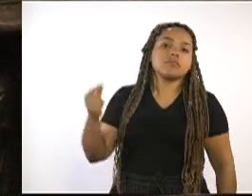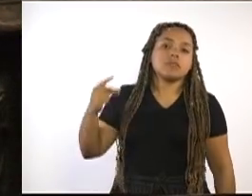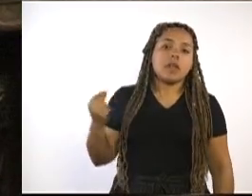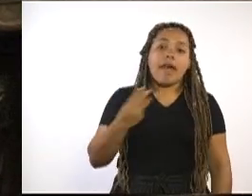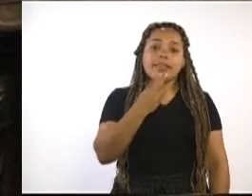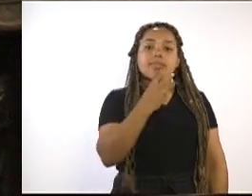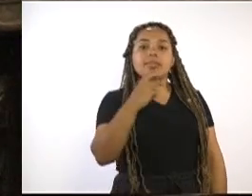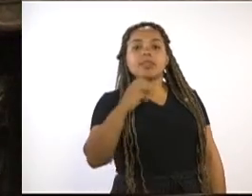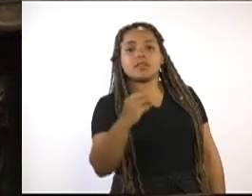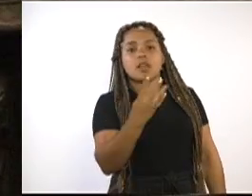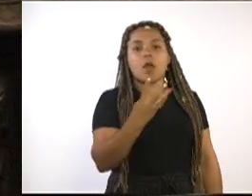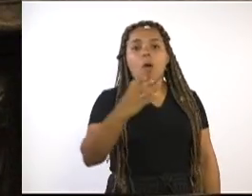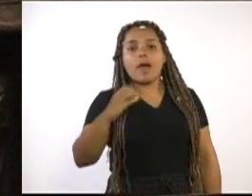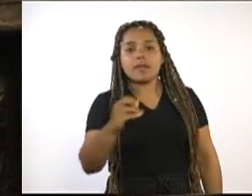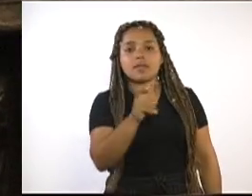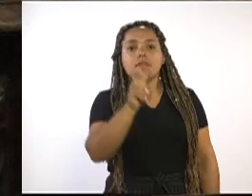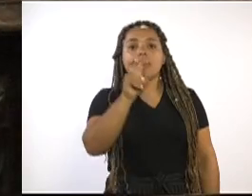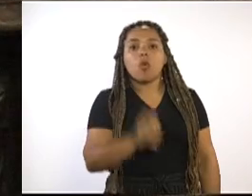50 anos atrás.